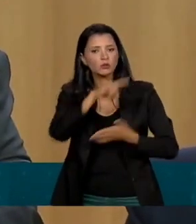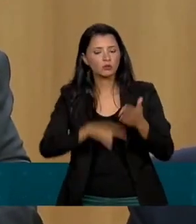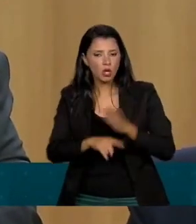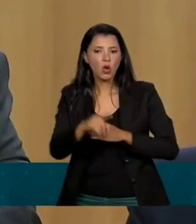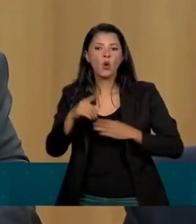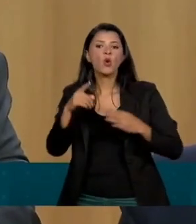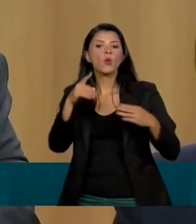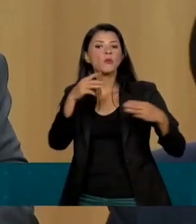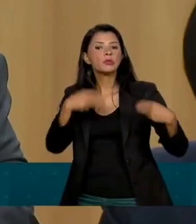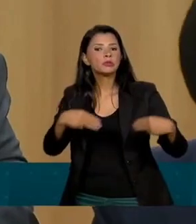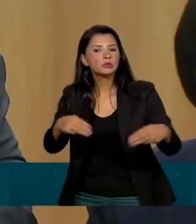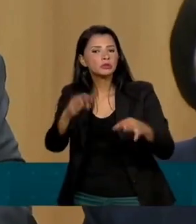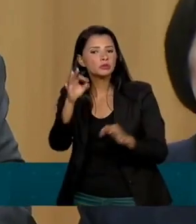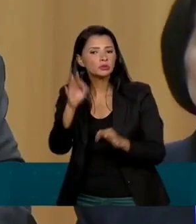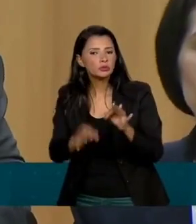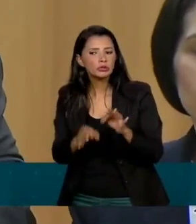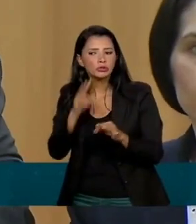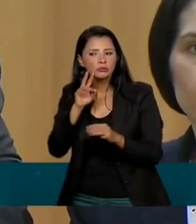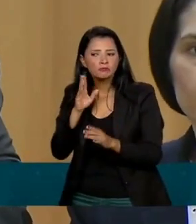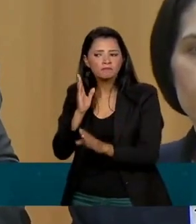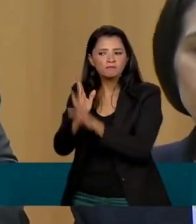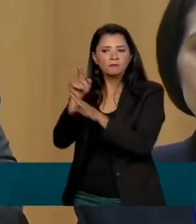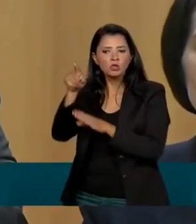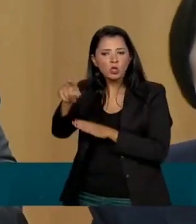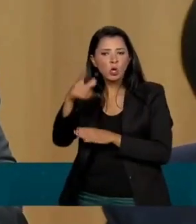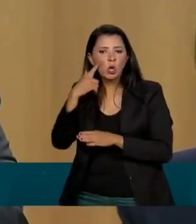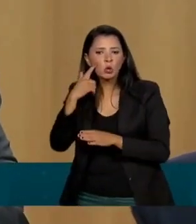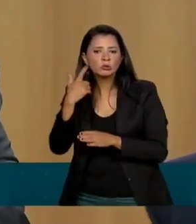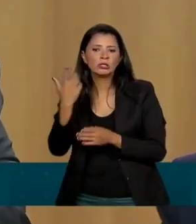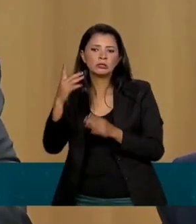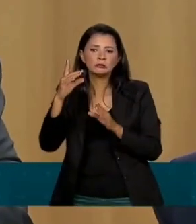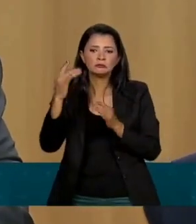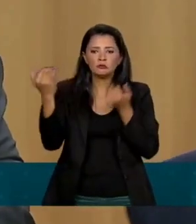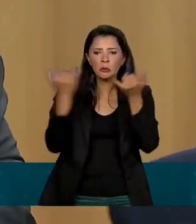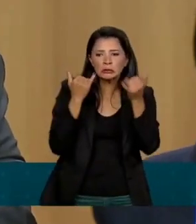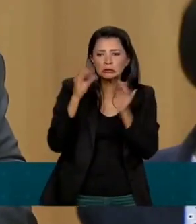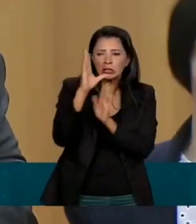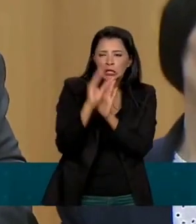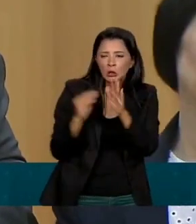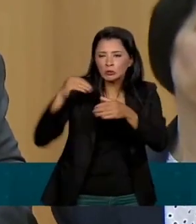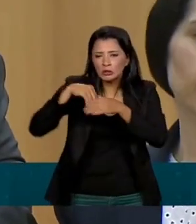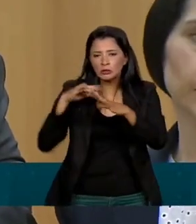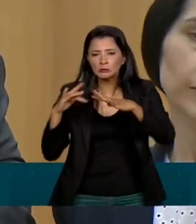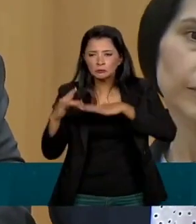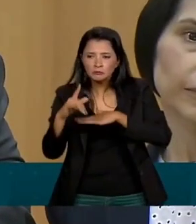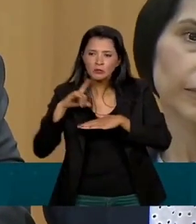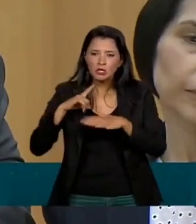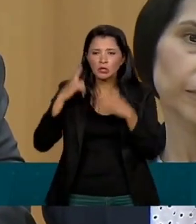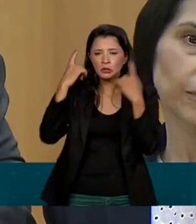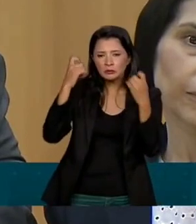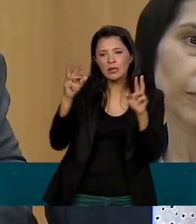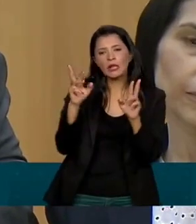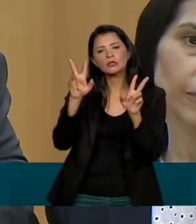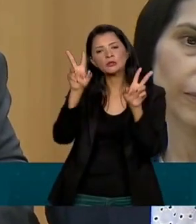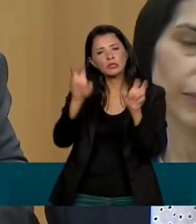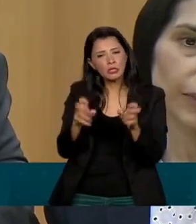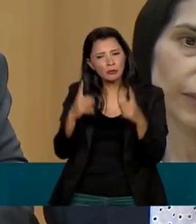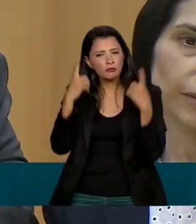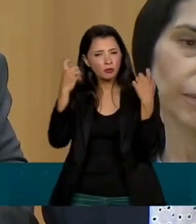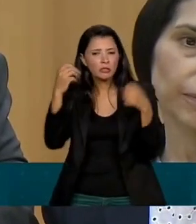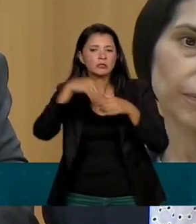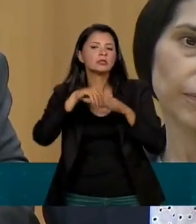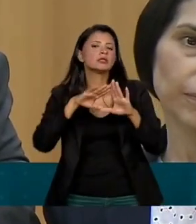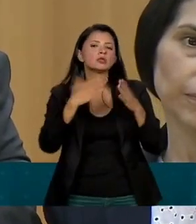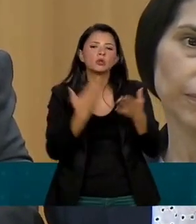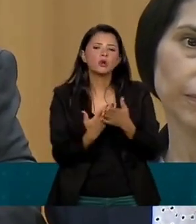Ministério da Justiça aponte um conteúdo com imagem de violência em escola e desse tipo de perfil. O que vai